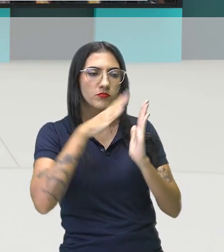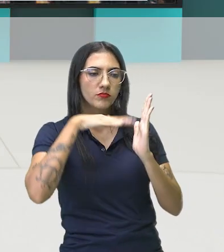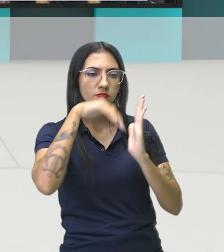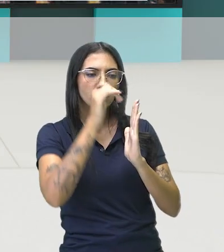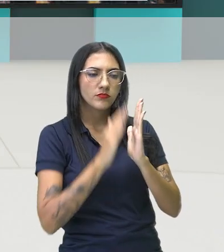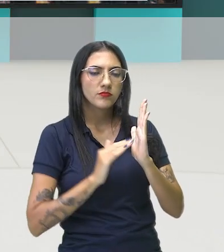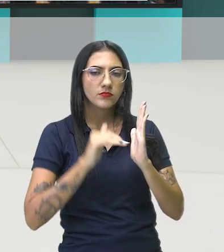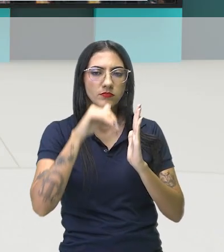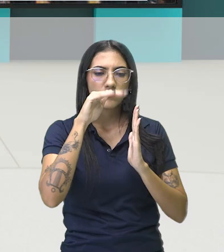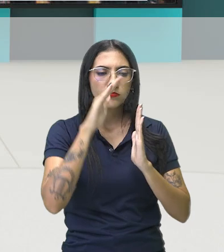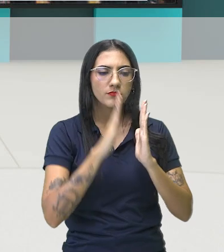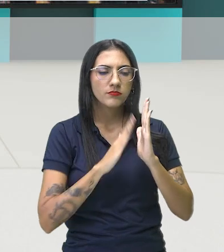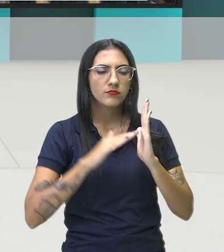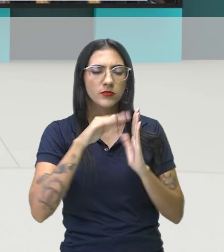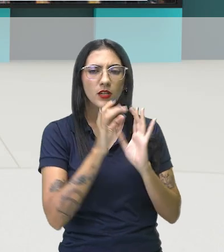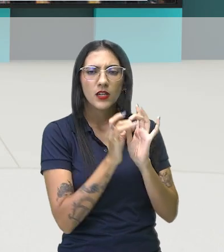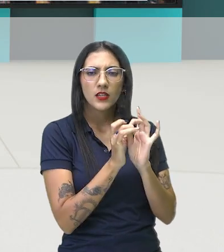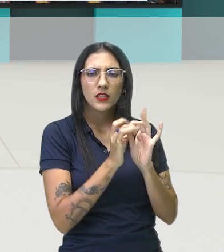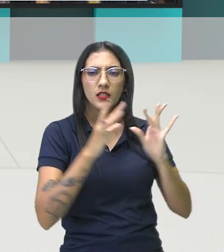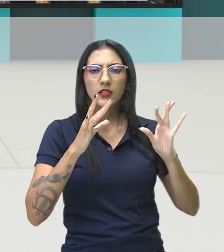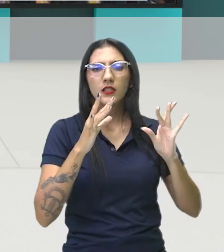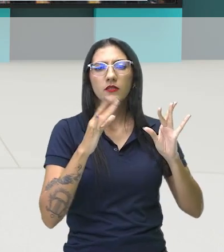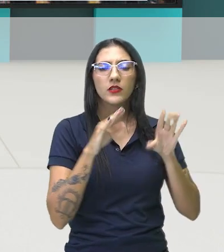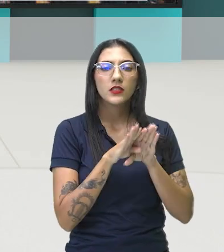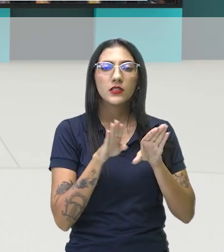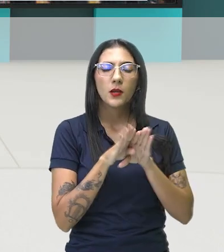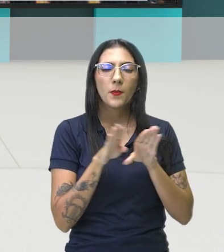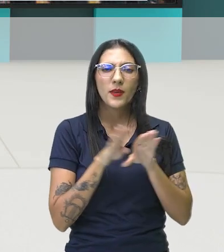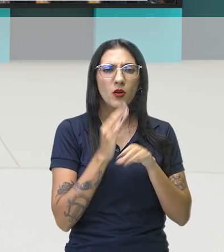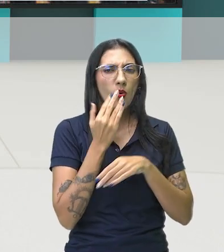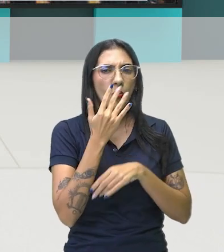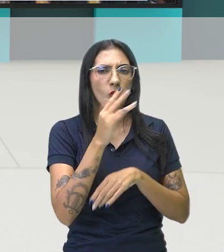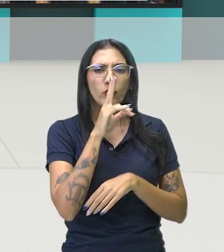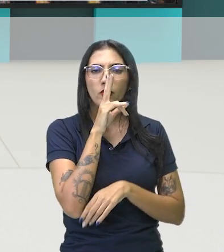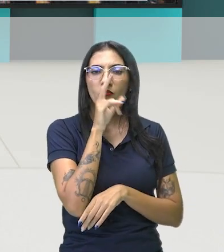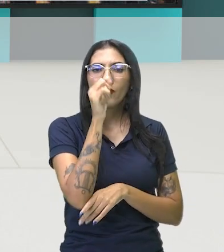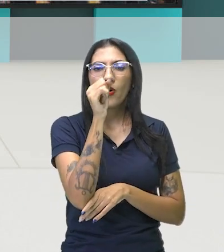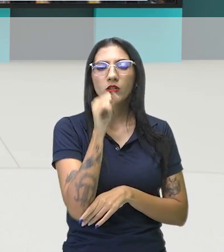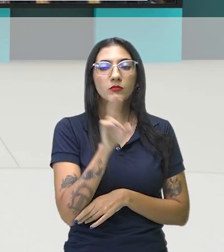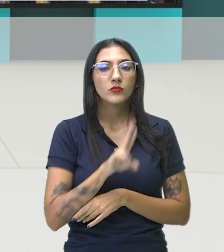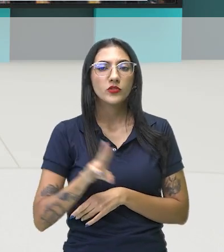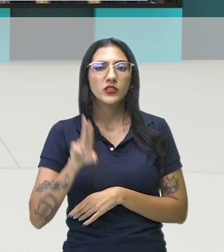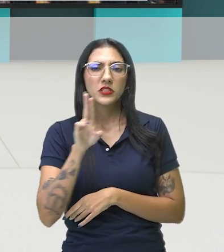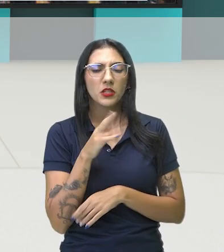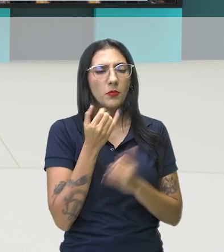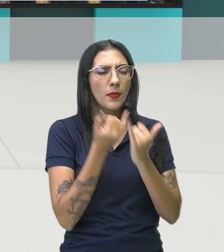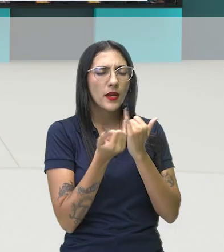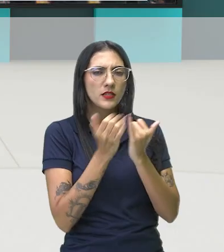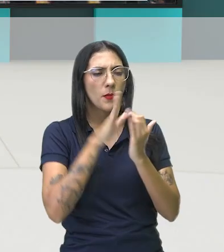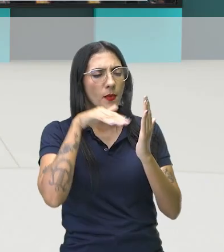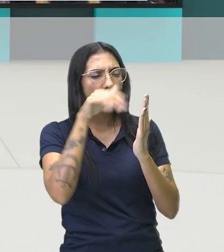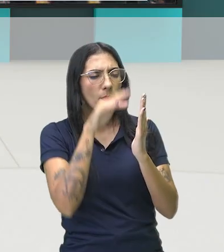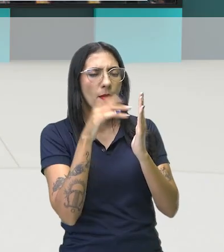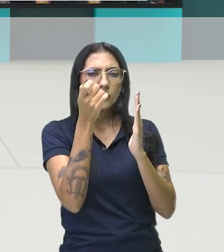utilizando pinceladas soltas e cores vibrantes e criando efeitos de luz e de sombra